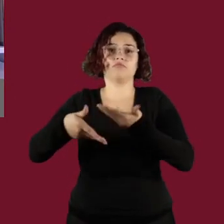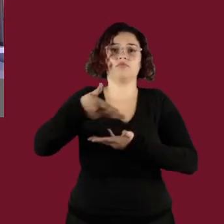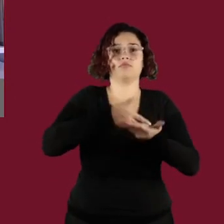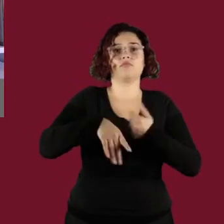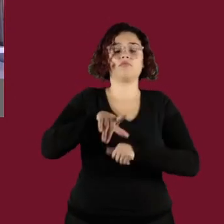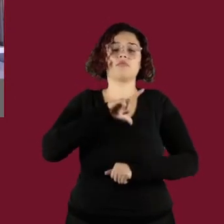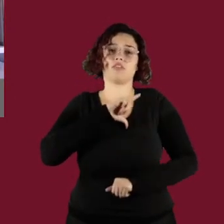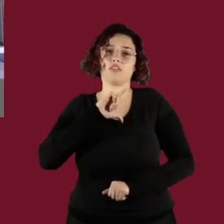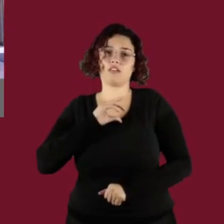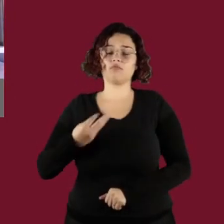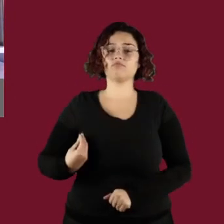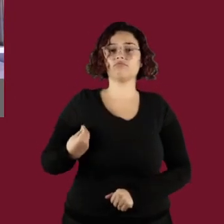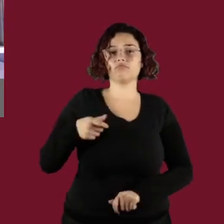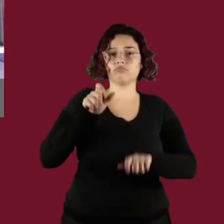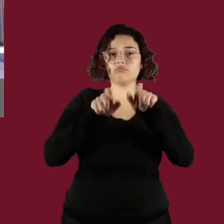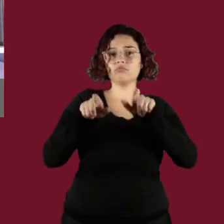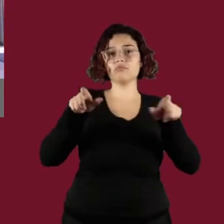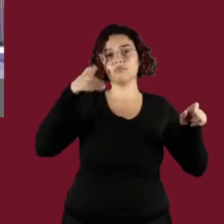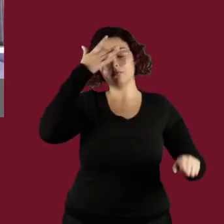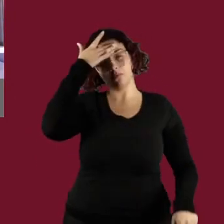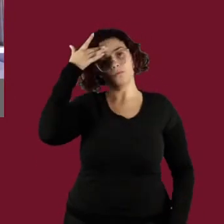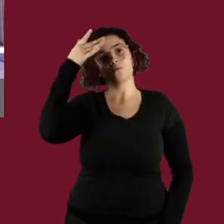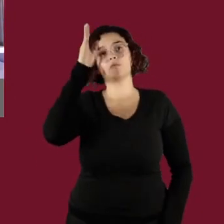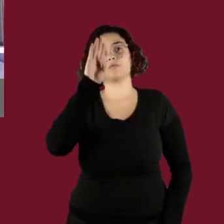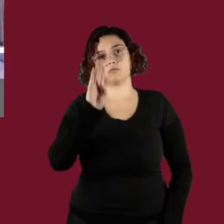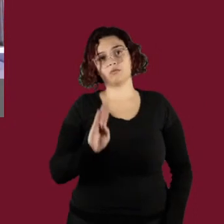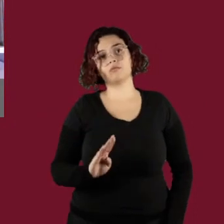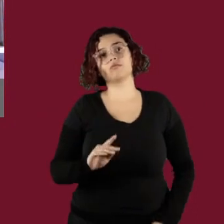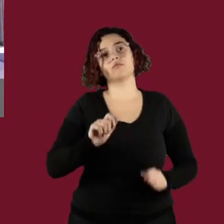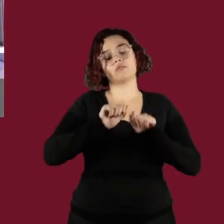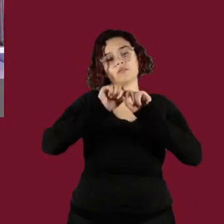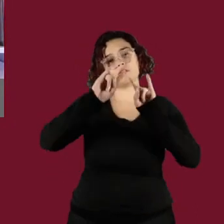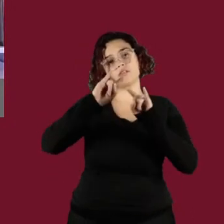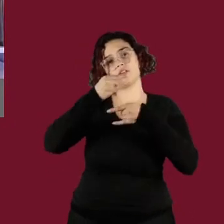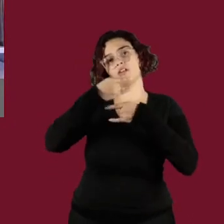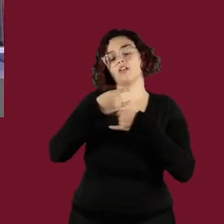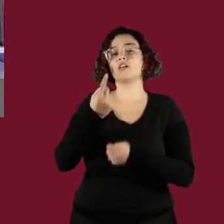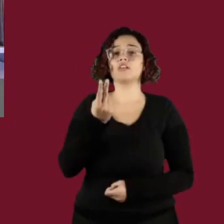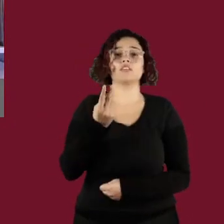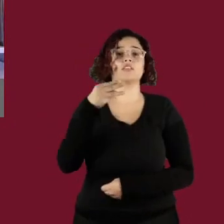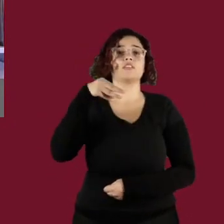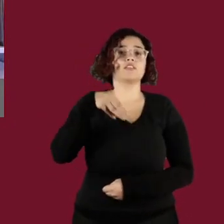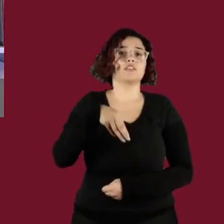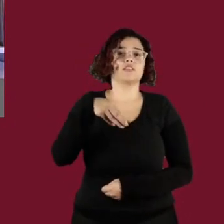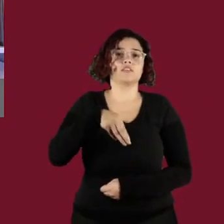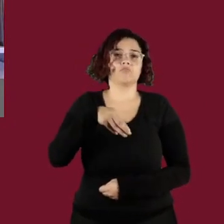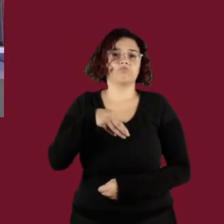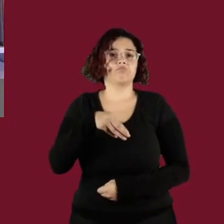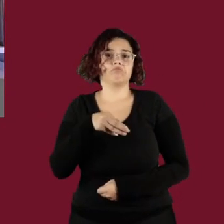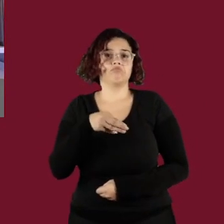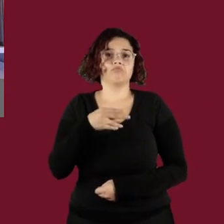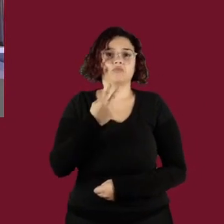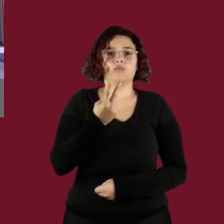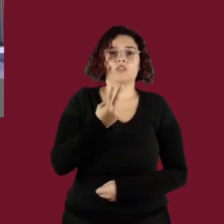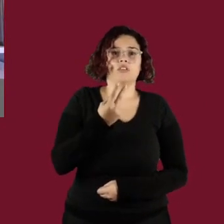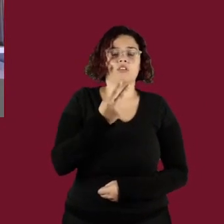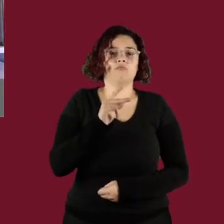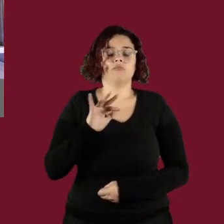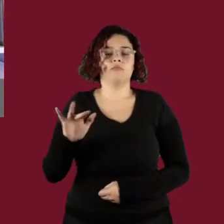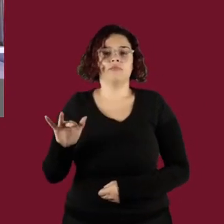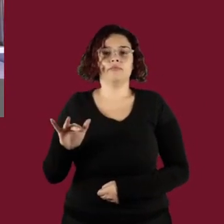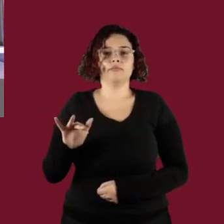componente brasileiro. Nós fizemos aquela live de 2 minutos e pouco, e